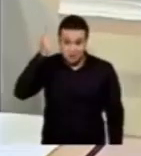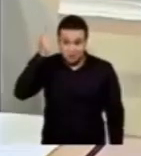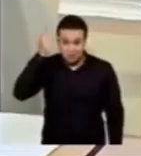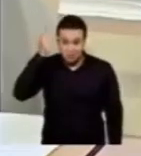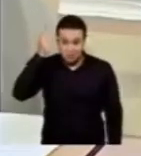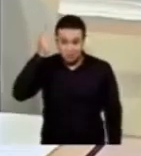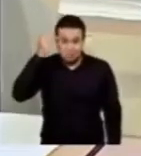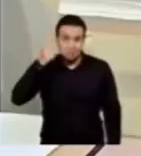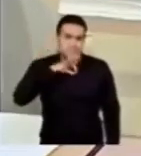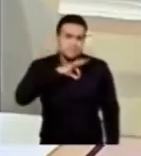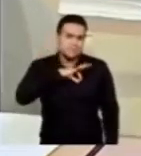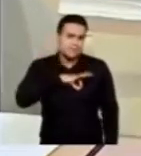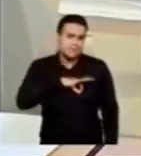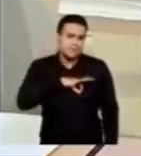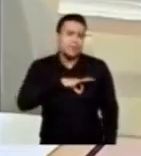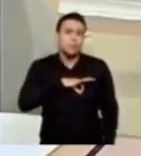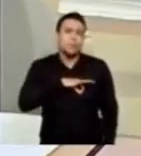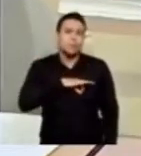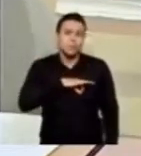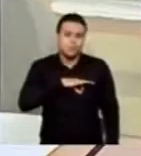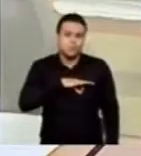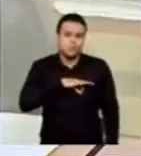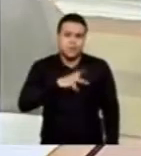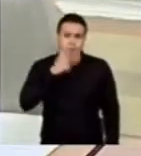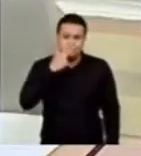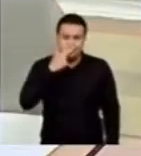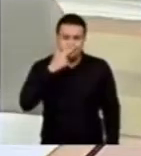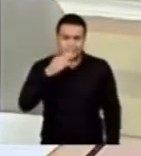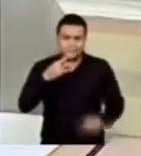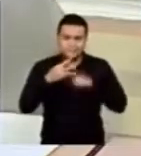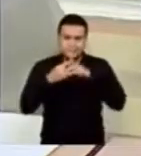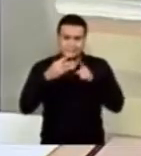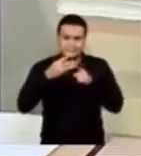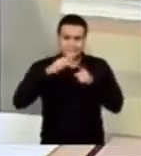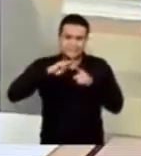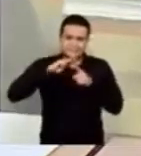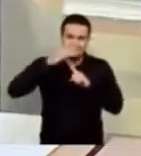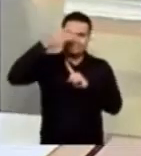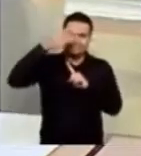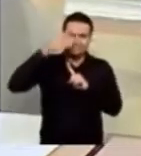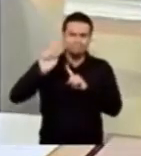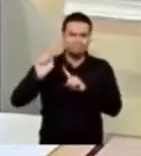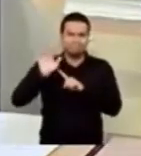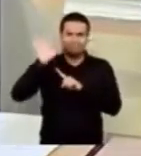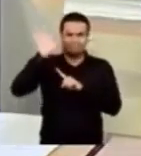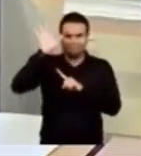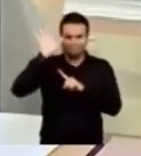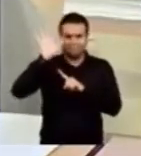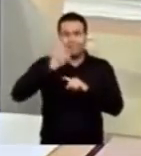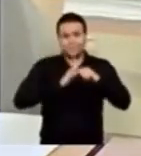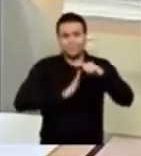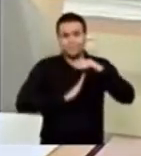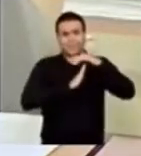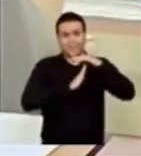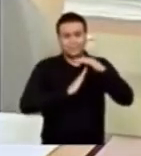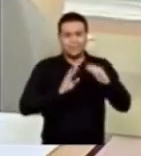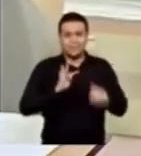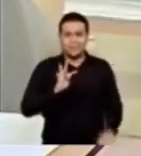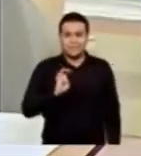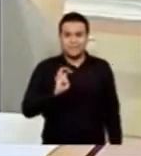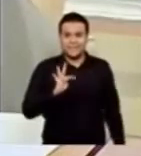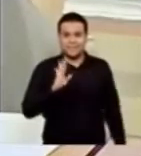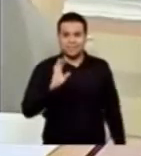pagam-se remunerações 3 vezes acima do teto estabelecido. O teto virou